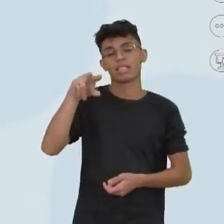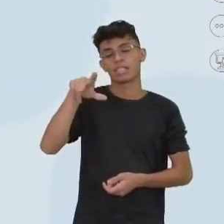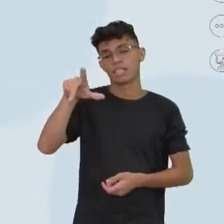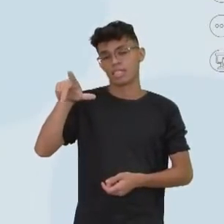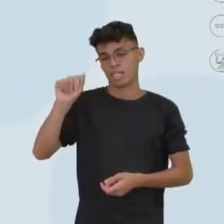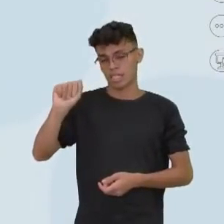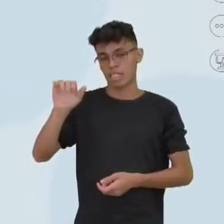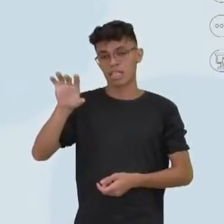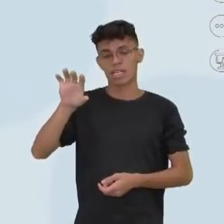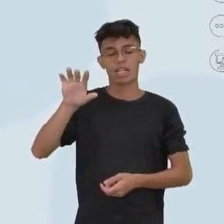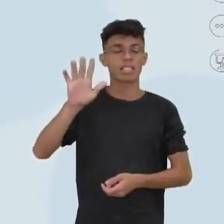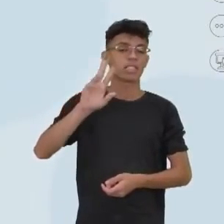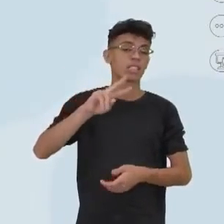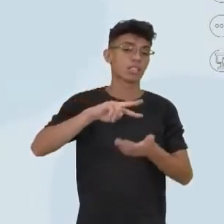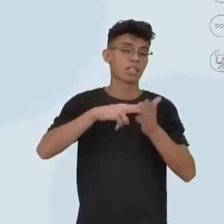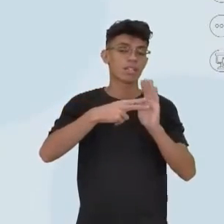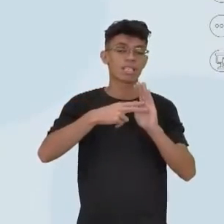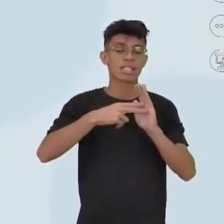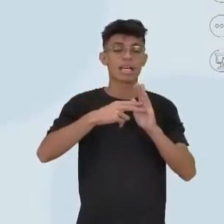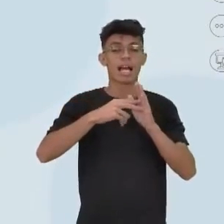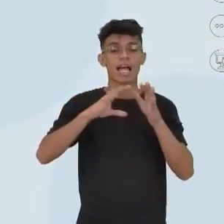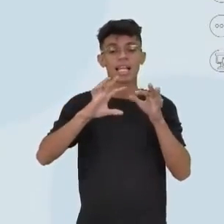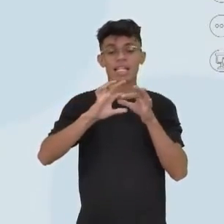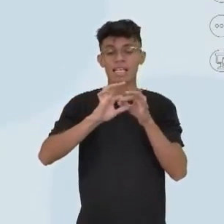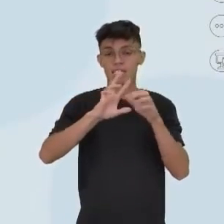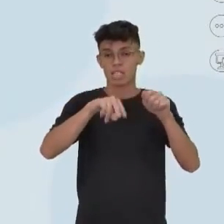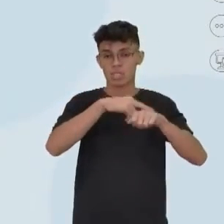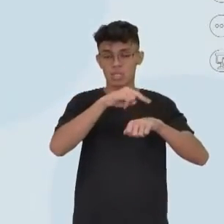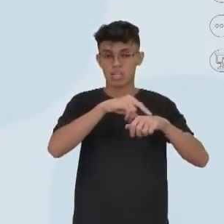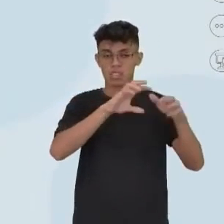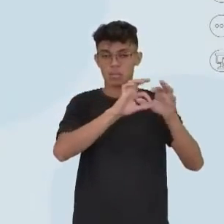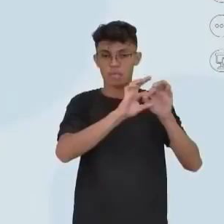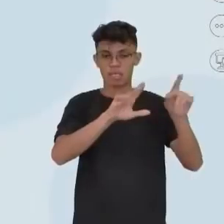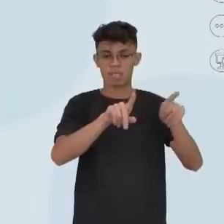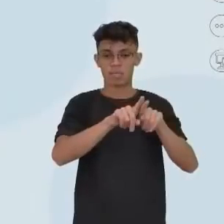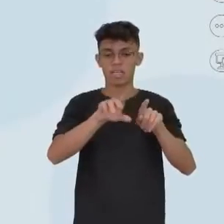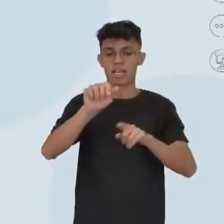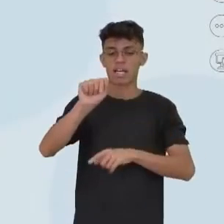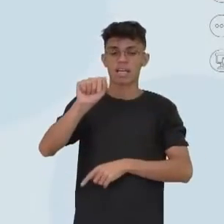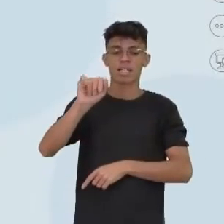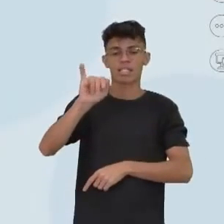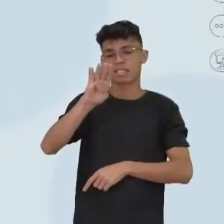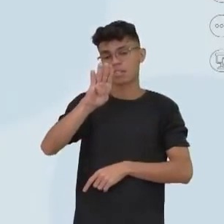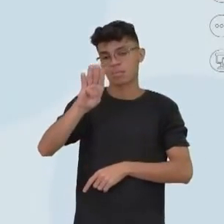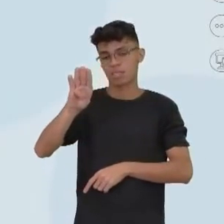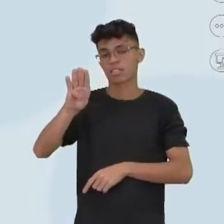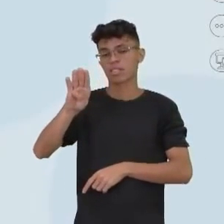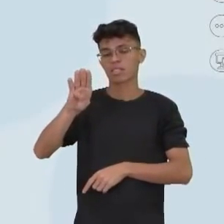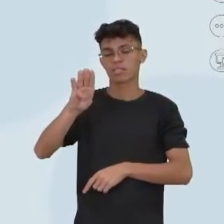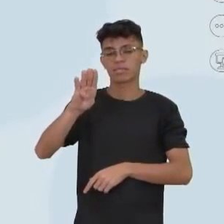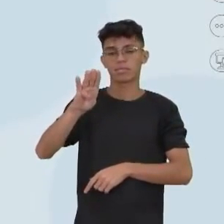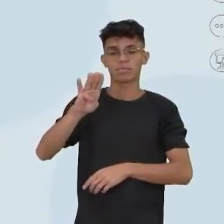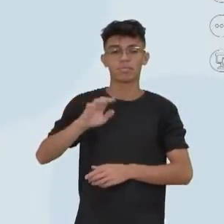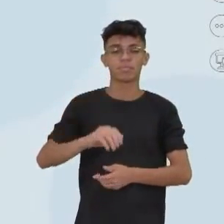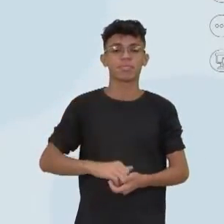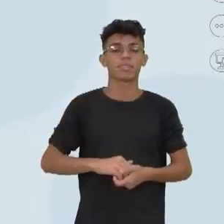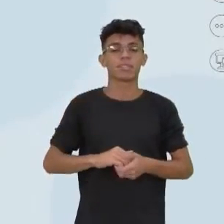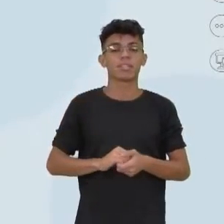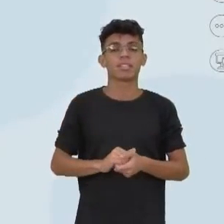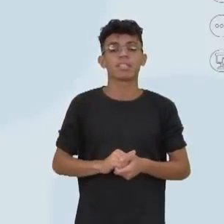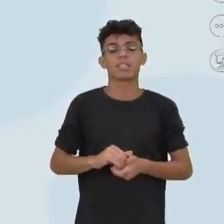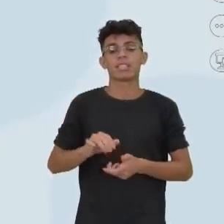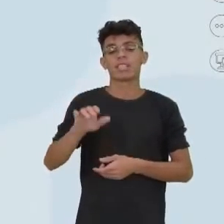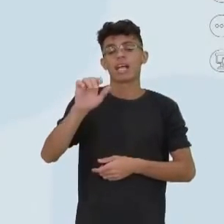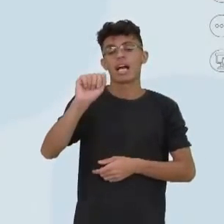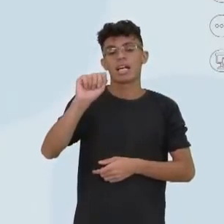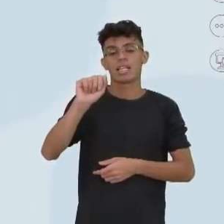Nacional Libertadora, e a AIB, né, que é a Ação Integralista Brasileira. A ANL,